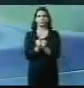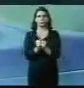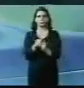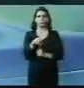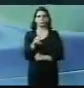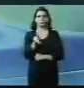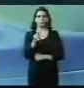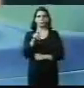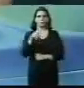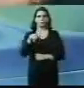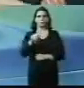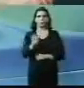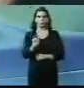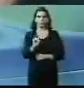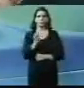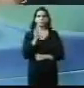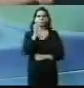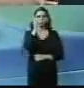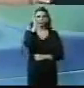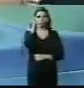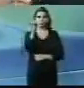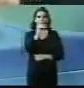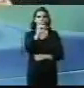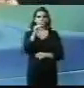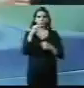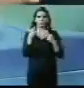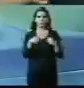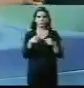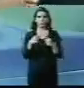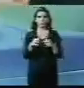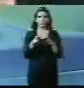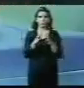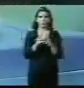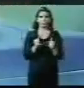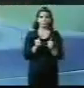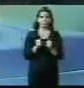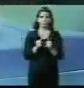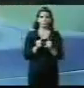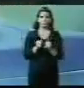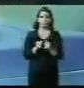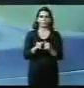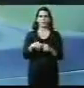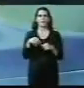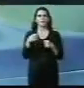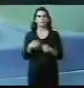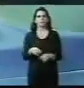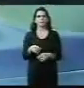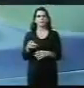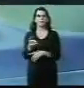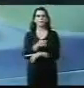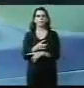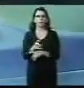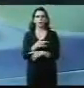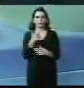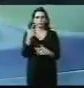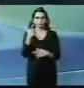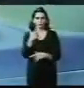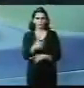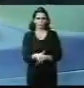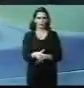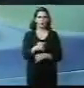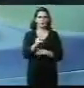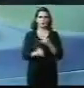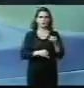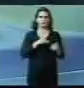Para quando futuras requisições forem feitas pelos clientes internos à rede, ele não precisar ir buscar lá na internet, de novo,